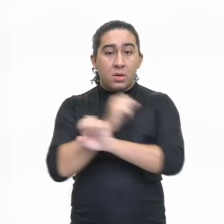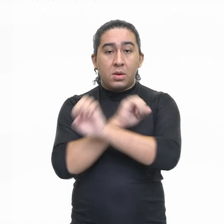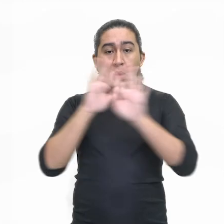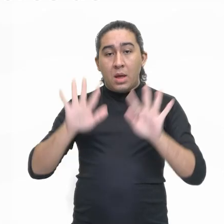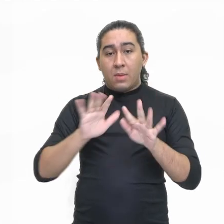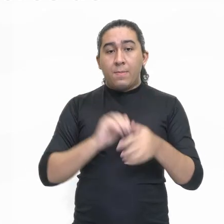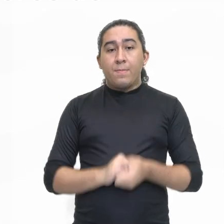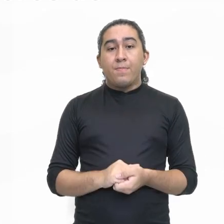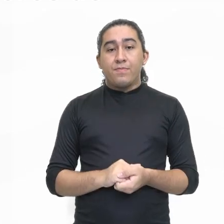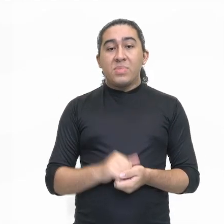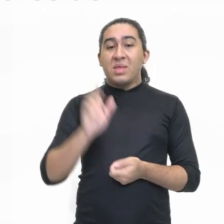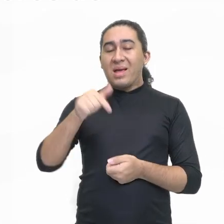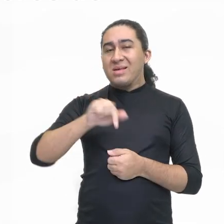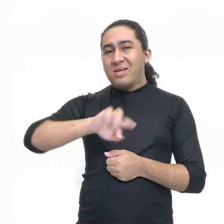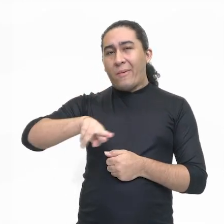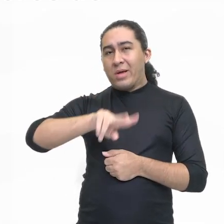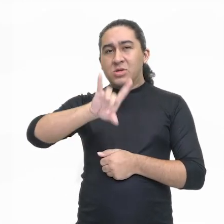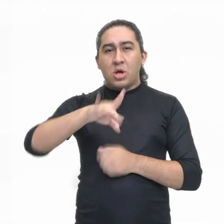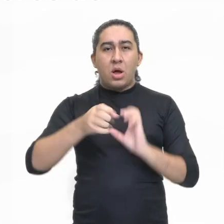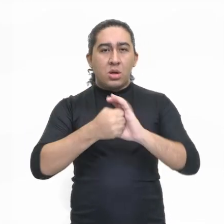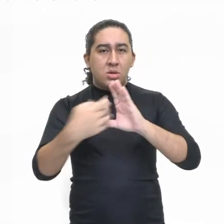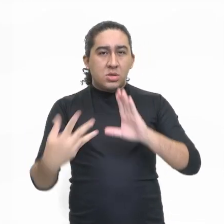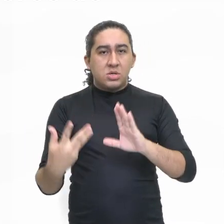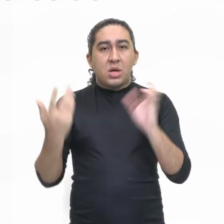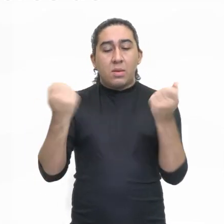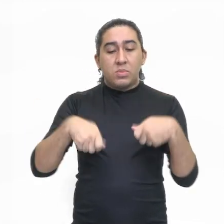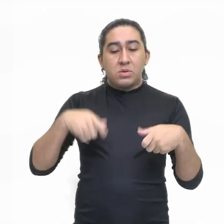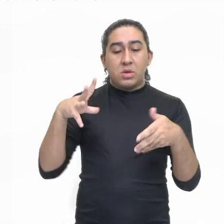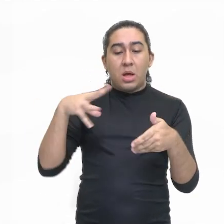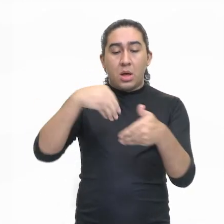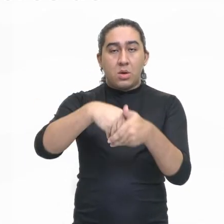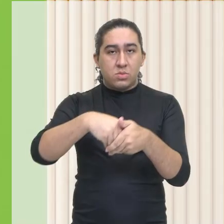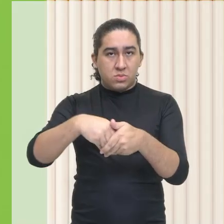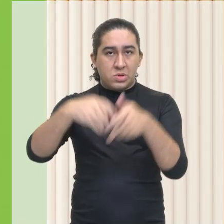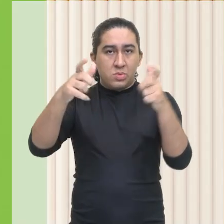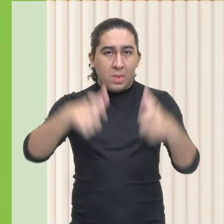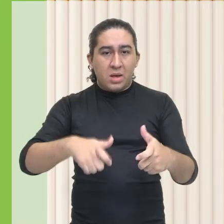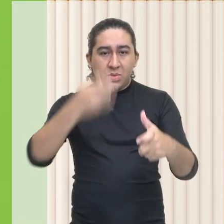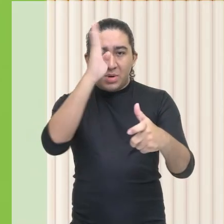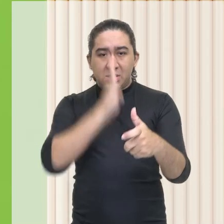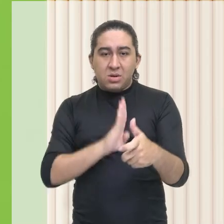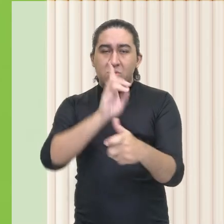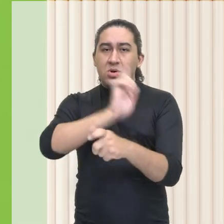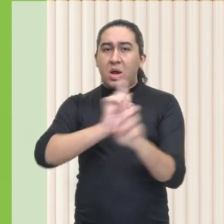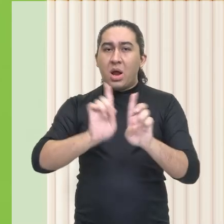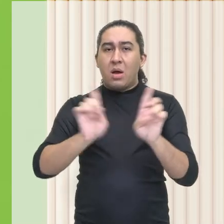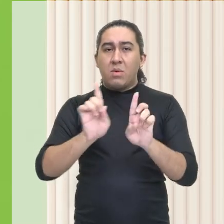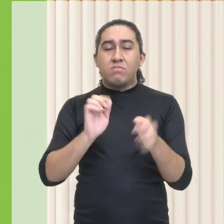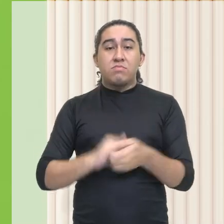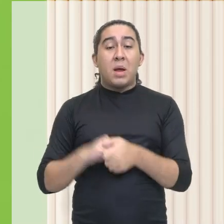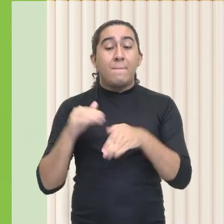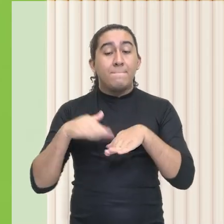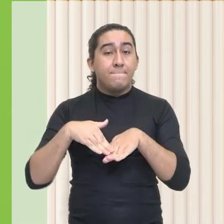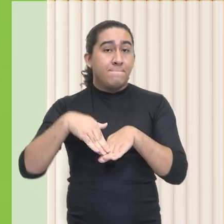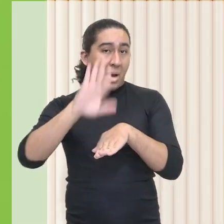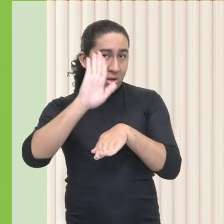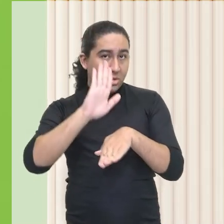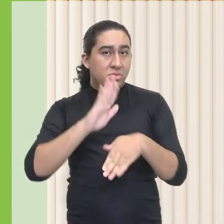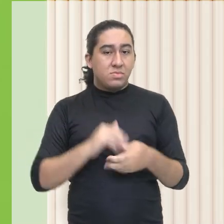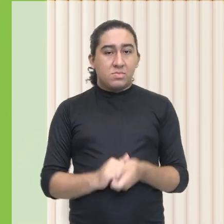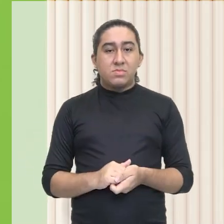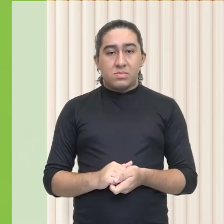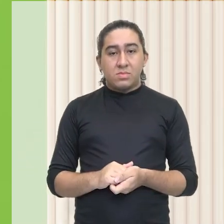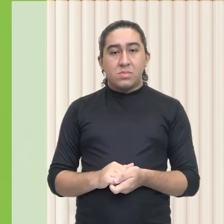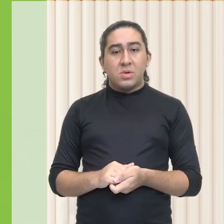bioma ele não se caracteriza por estar dentro do território brasileiro. Ele vai além dos limites, então ele